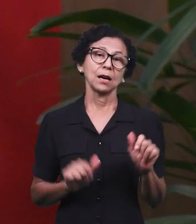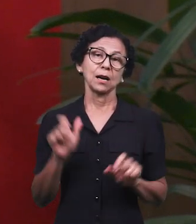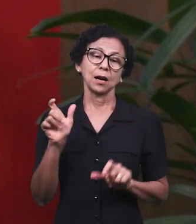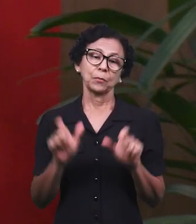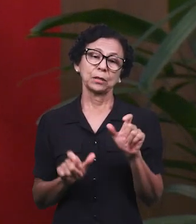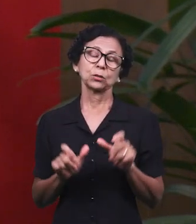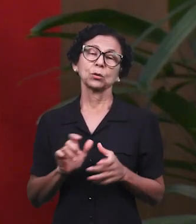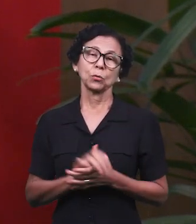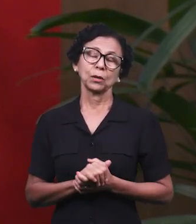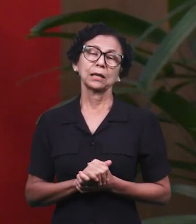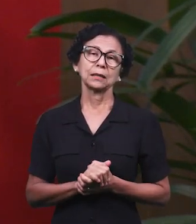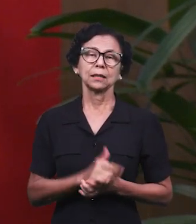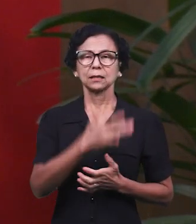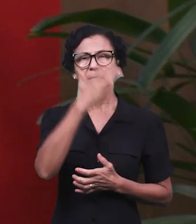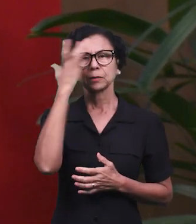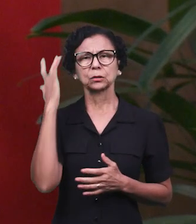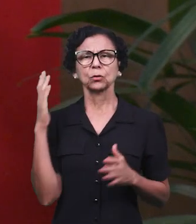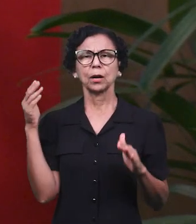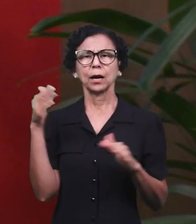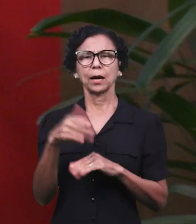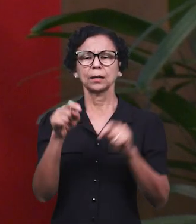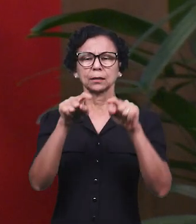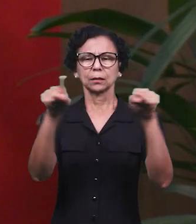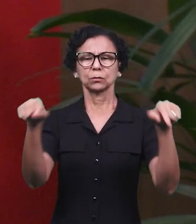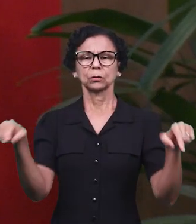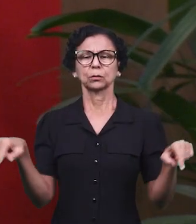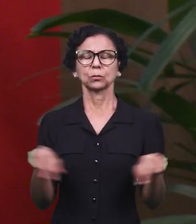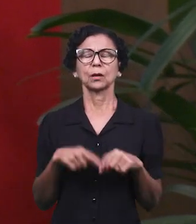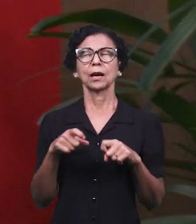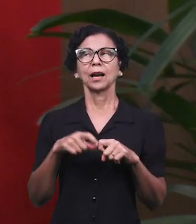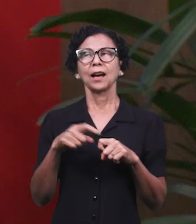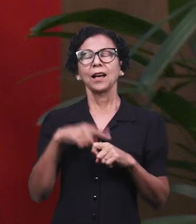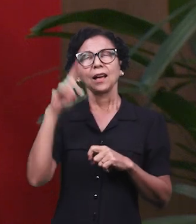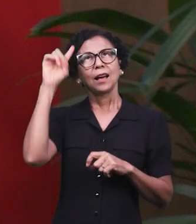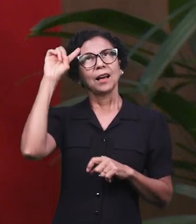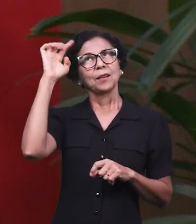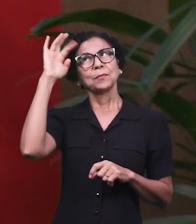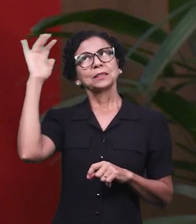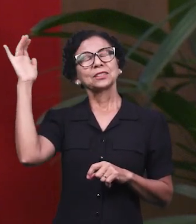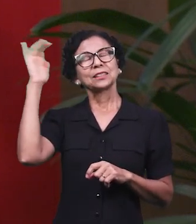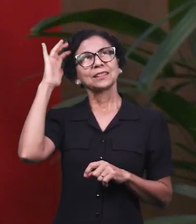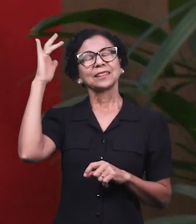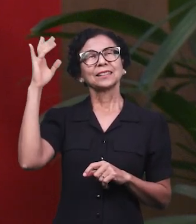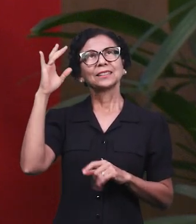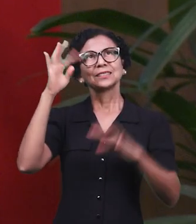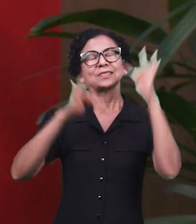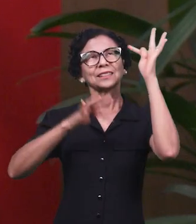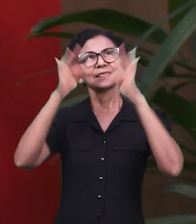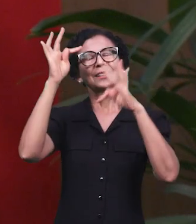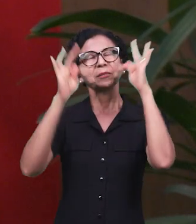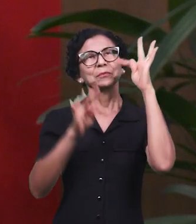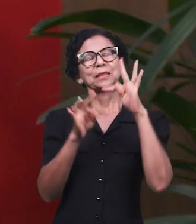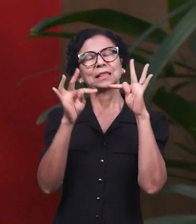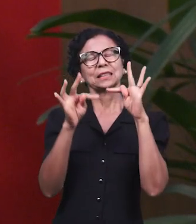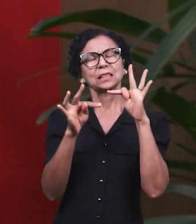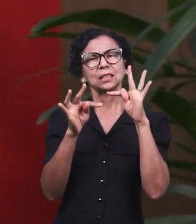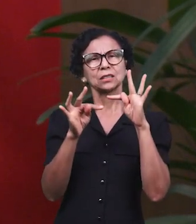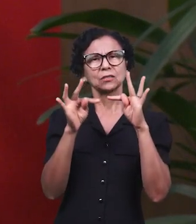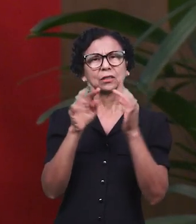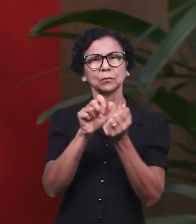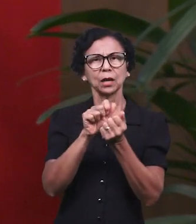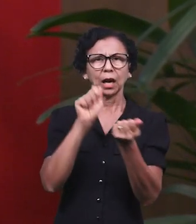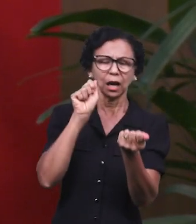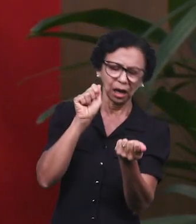acontece bastante é que muitos pacientes chegam no consultório idealizando um tipo de tratamento e quando nós vamos fazer